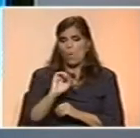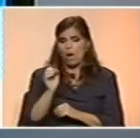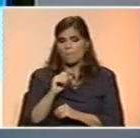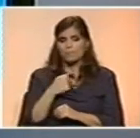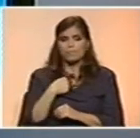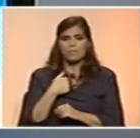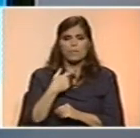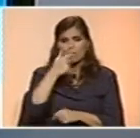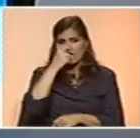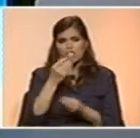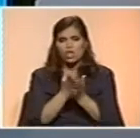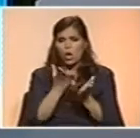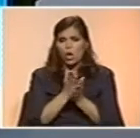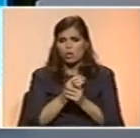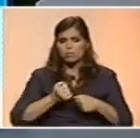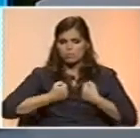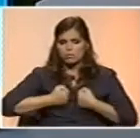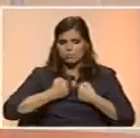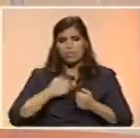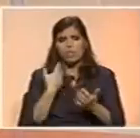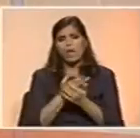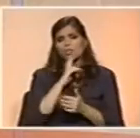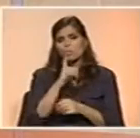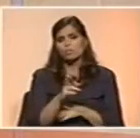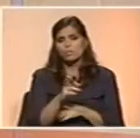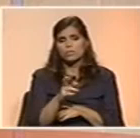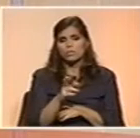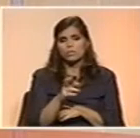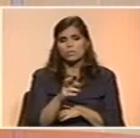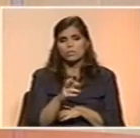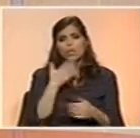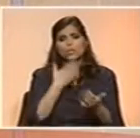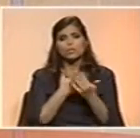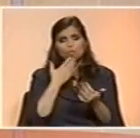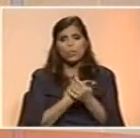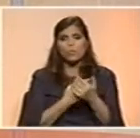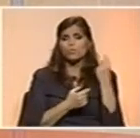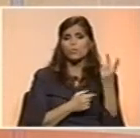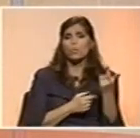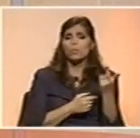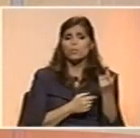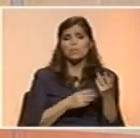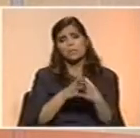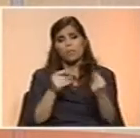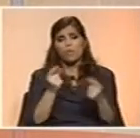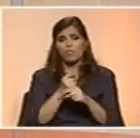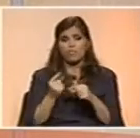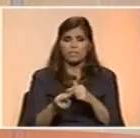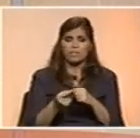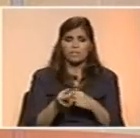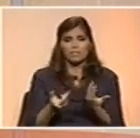grande resistência. E de respostas do género, come duas sopas em vez de uma e para resolver o problema. E uma peça de